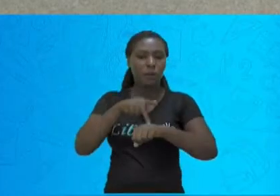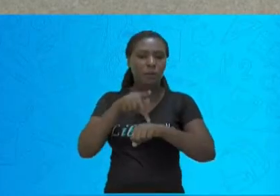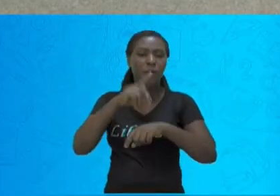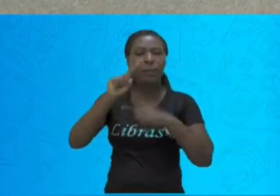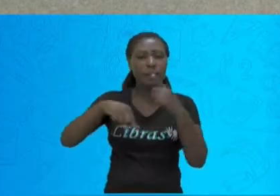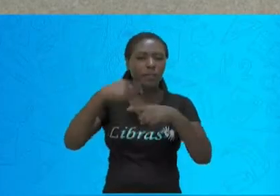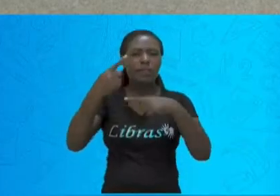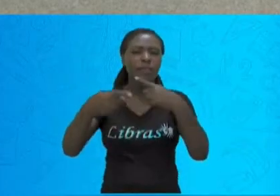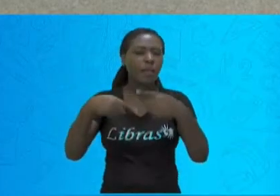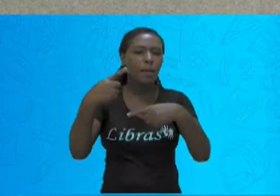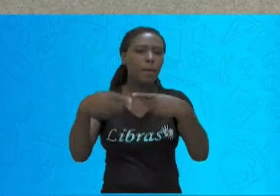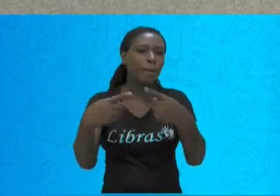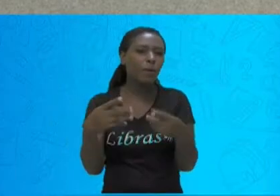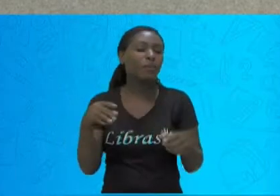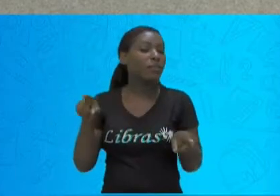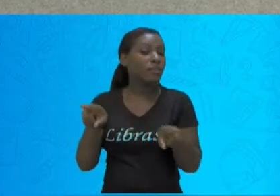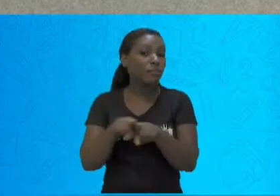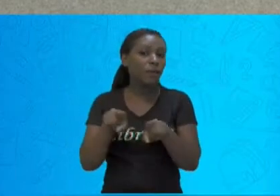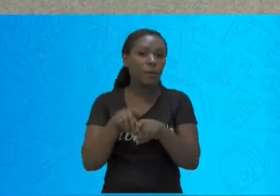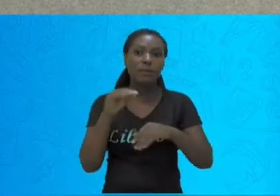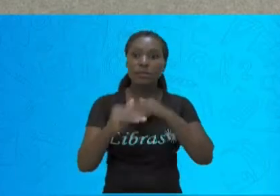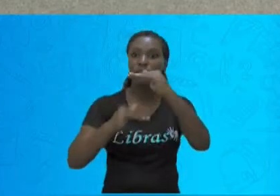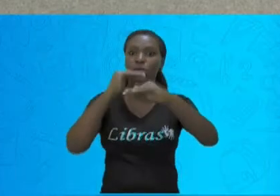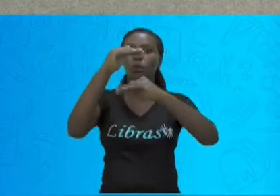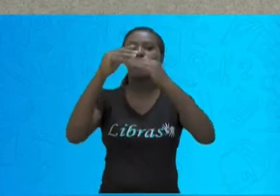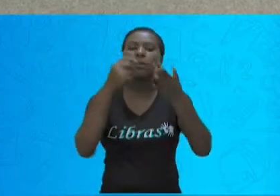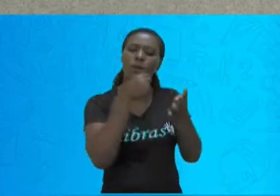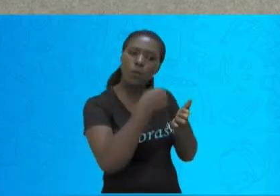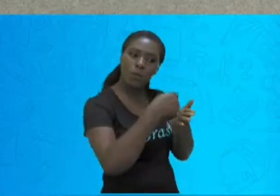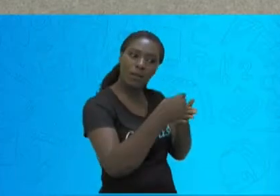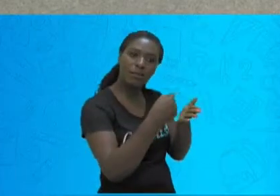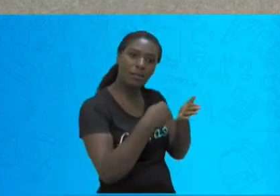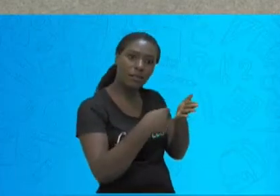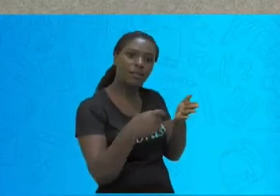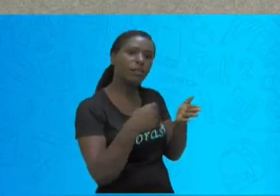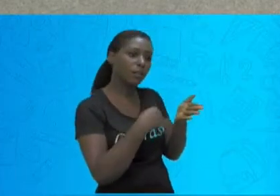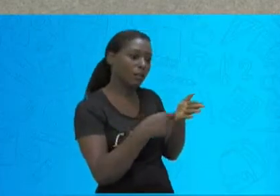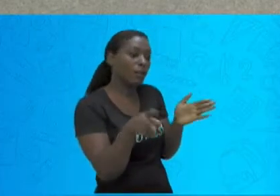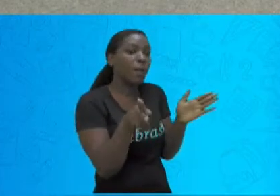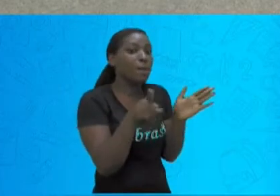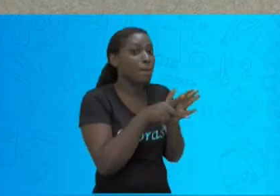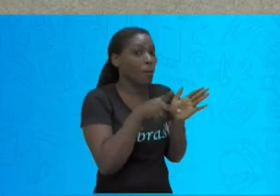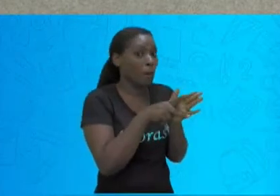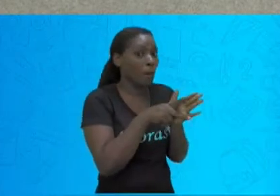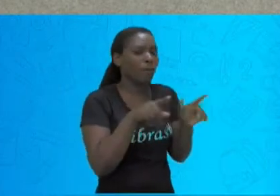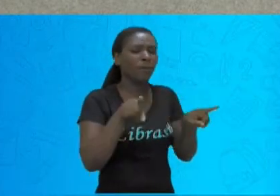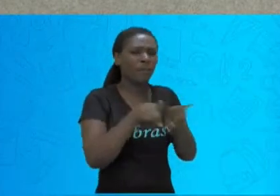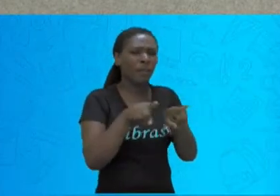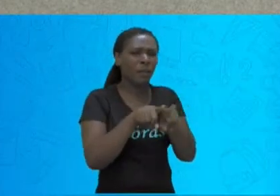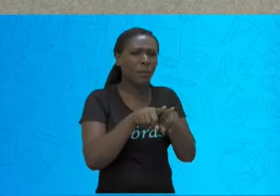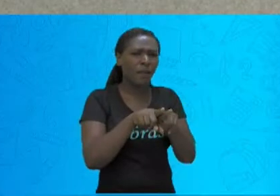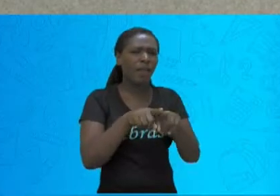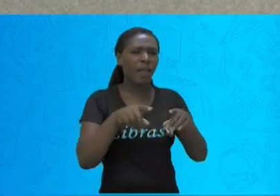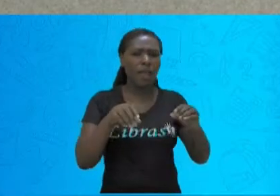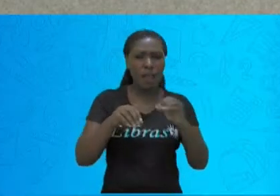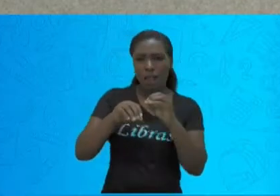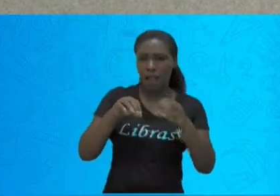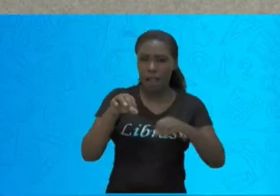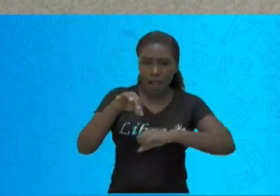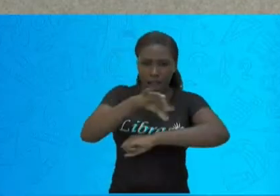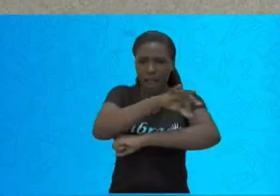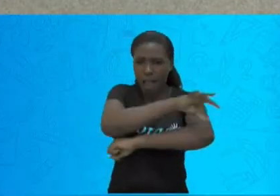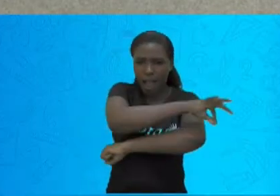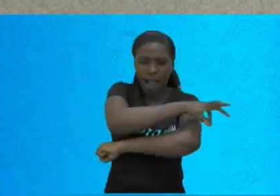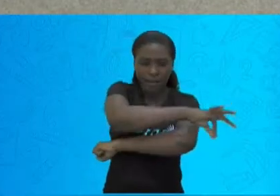uma arquitetura monumental, com grandes centros urbanos. A característica